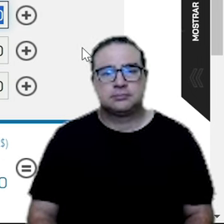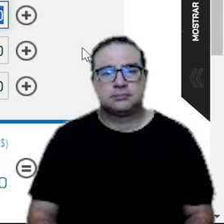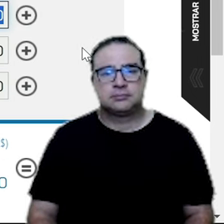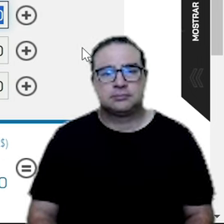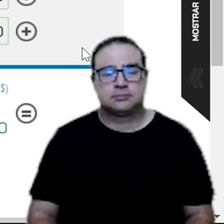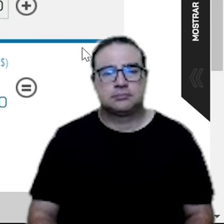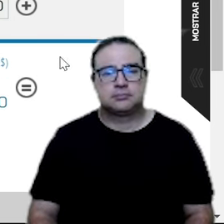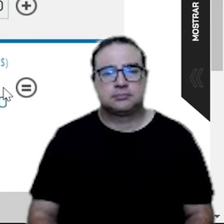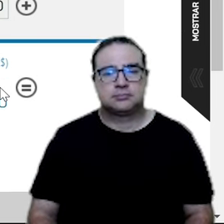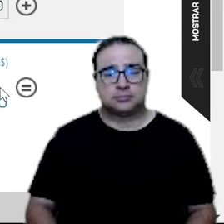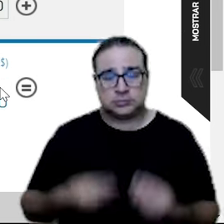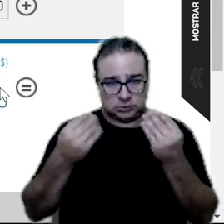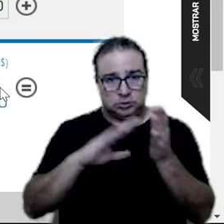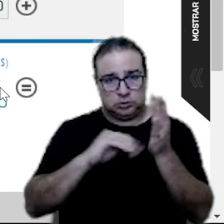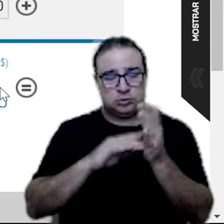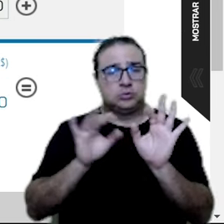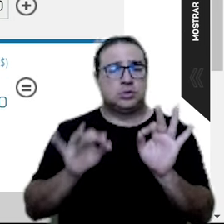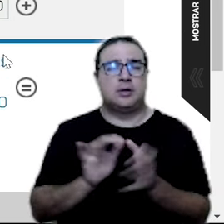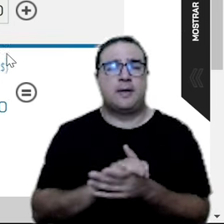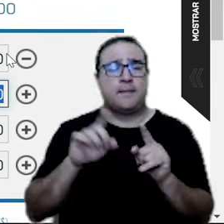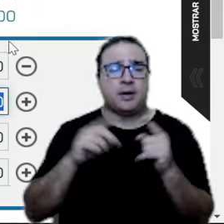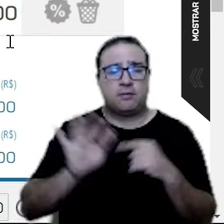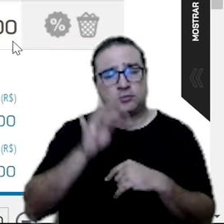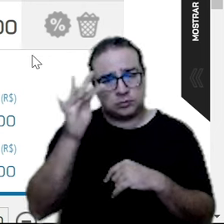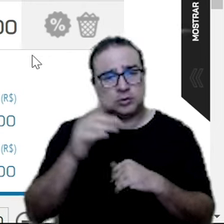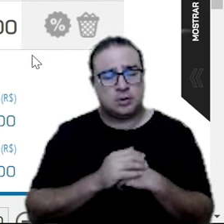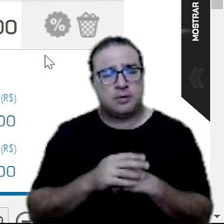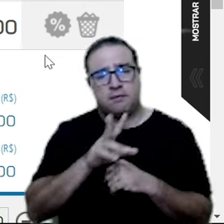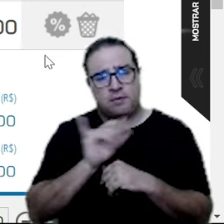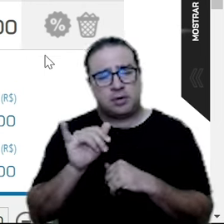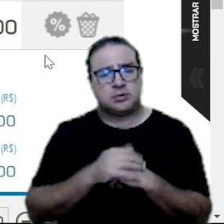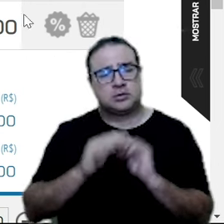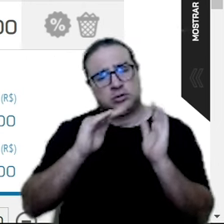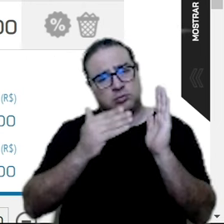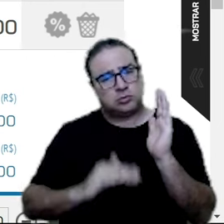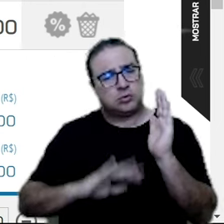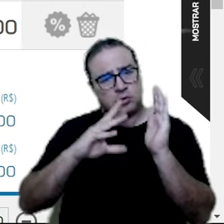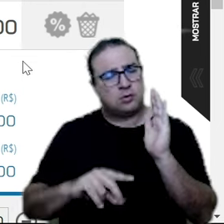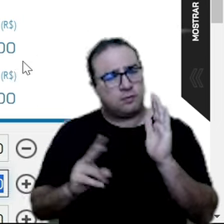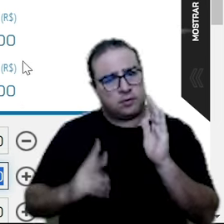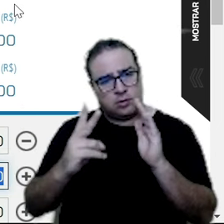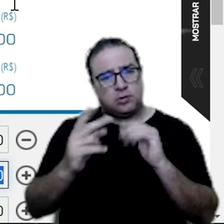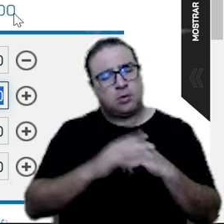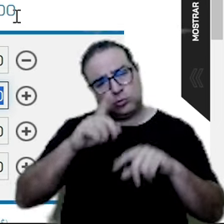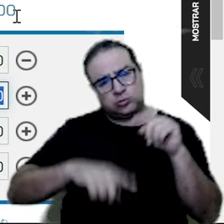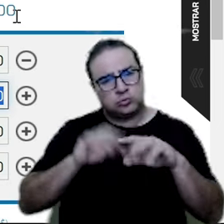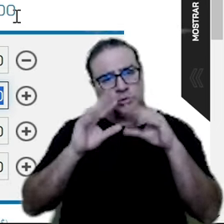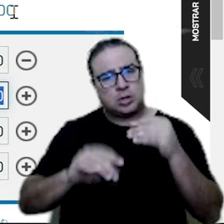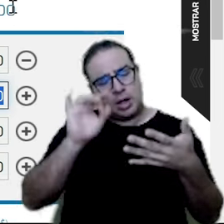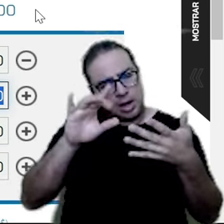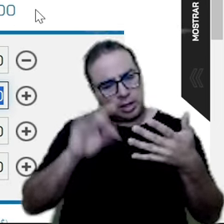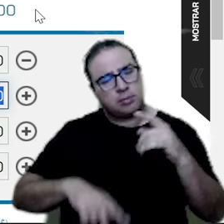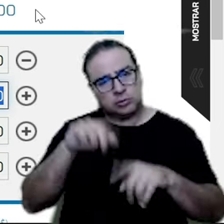isso aí ele deu o descontinho aqui mais adiante ele vai e diminui de todo o valor de todo o produto